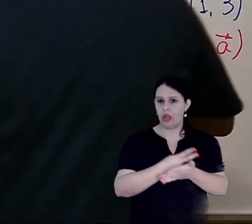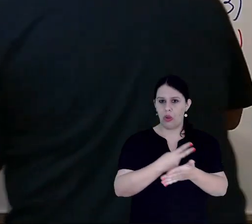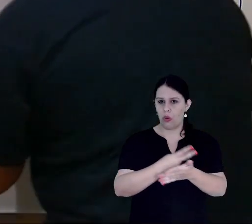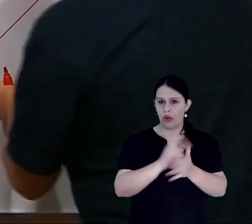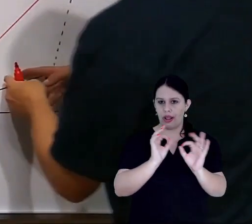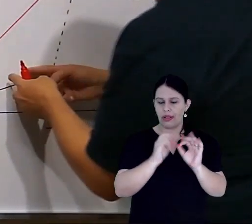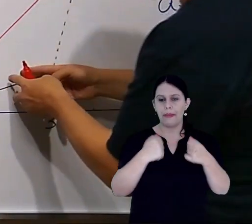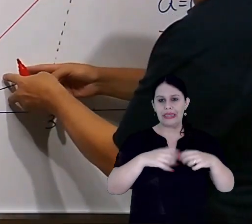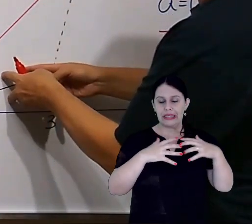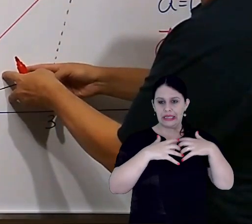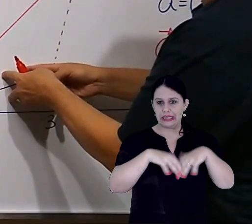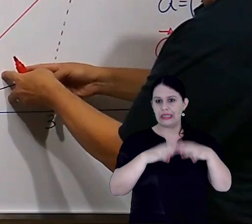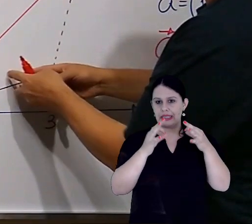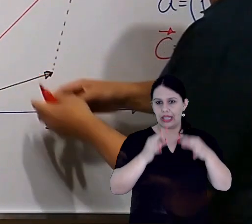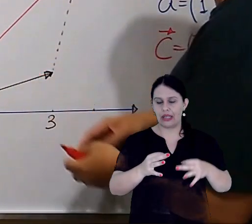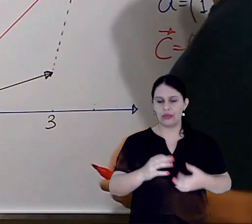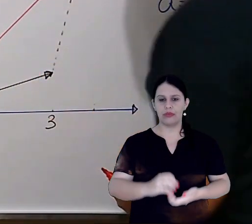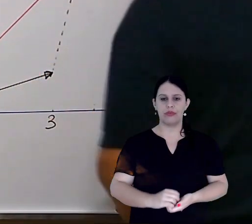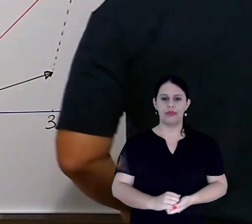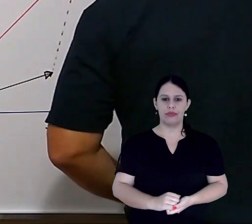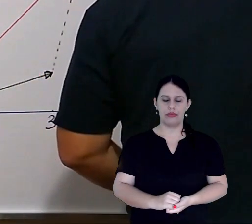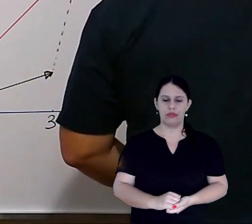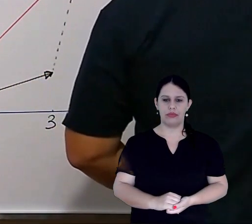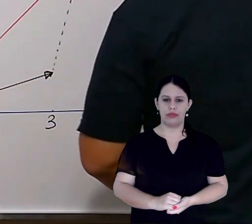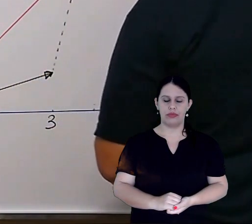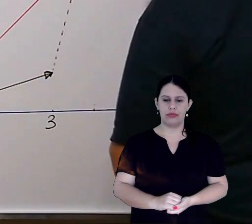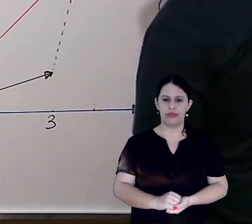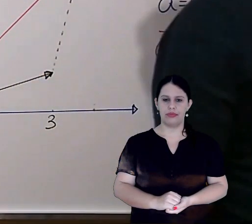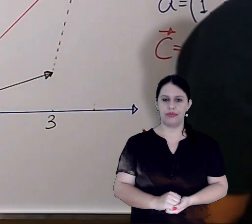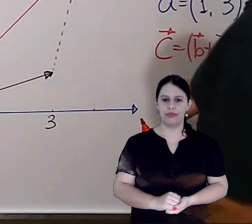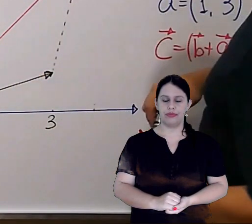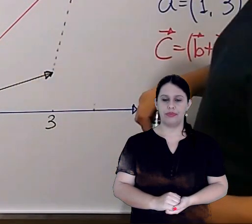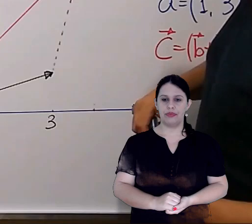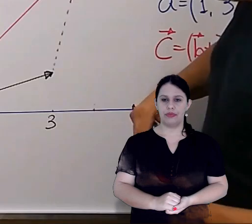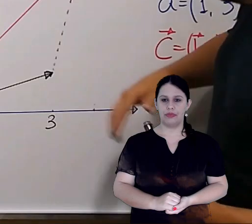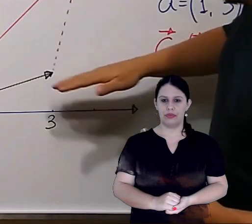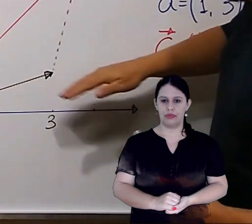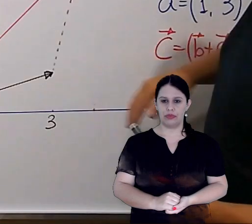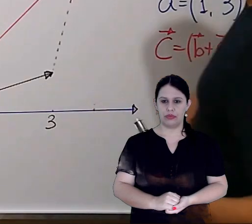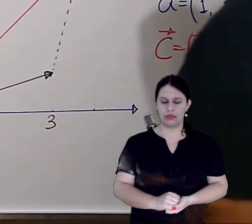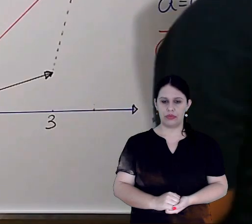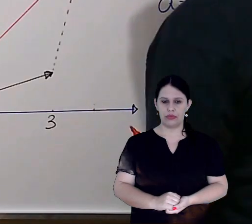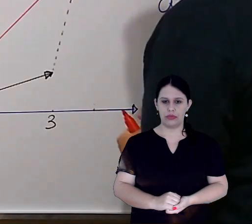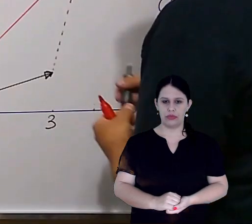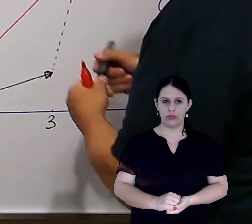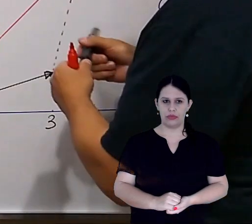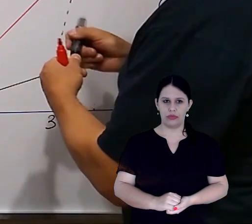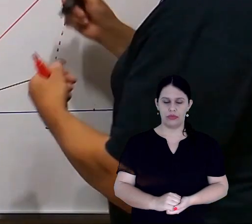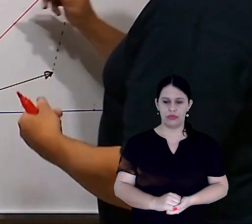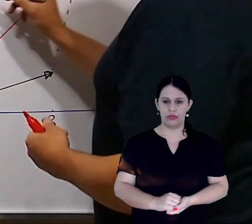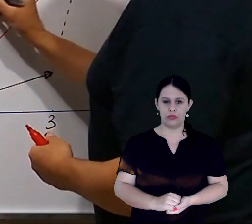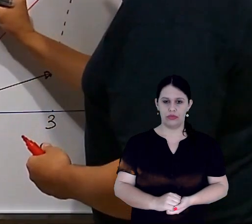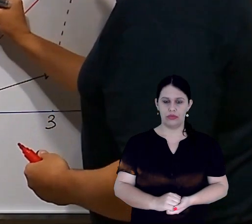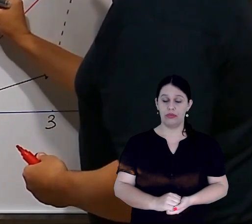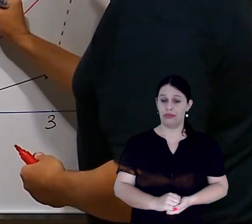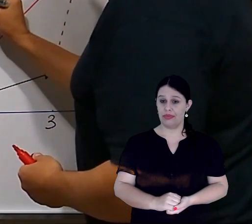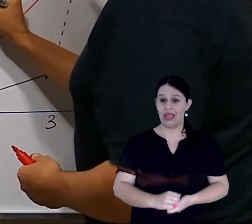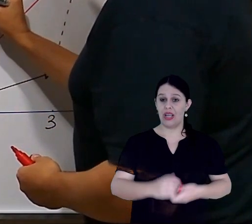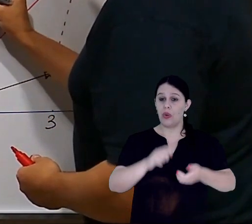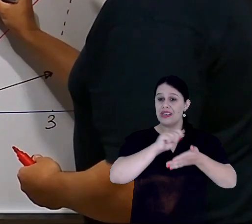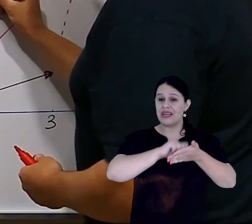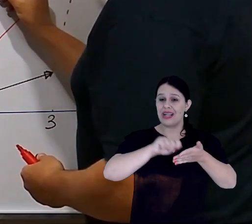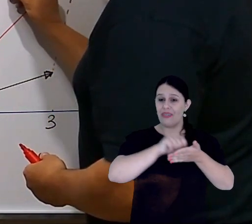ainda Pegar este vetor Esse vetor preto E ao invés de eu escrever ele Onde ele está Eu escrever ele aqui